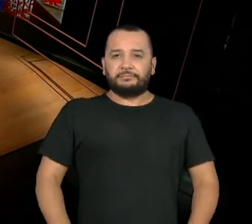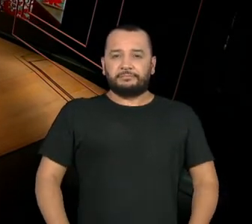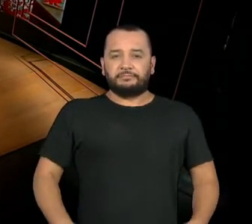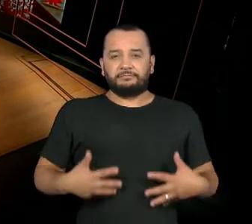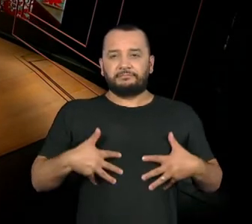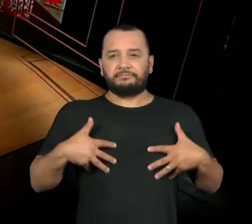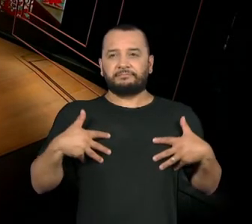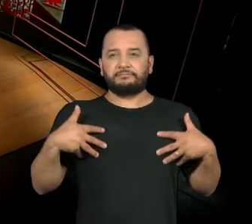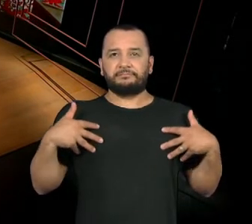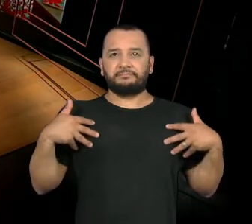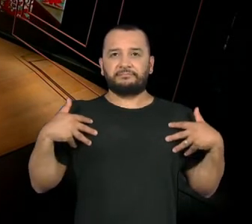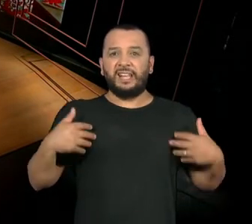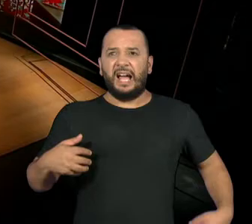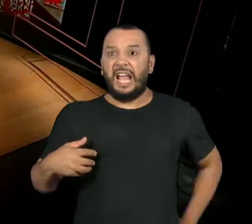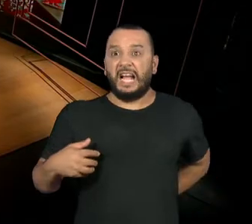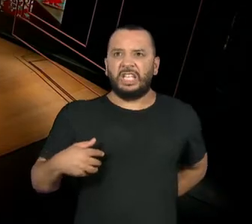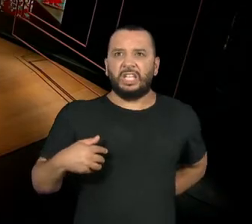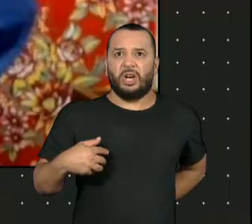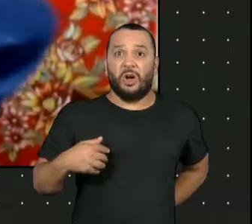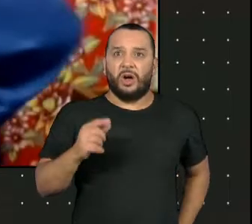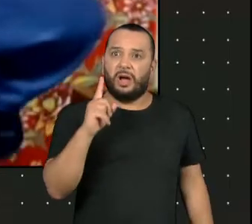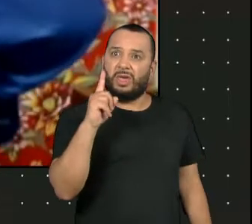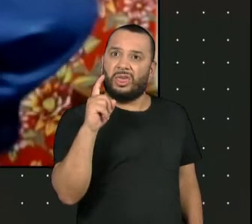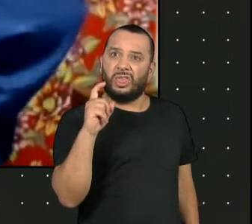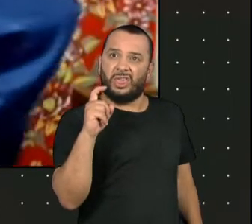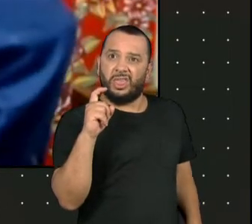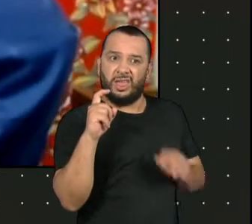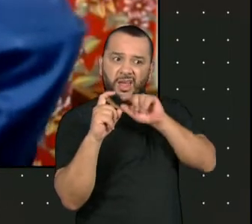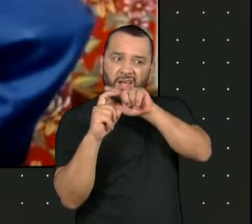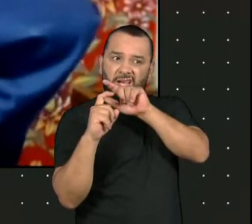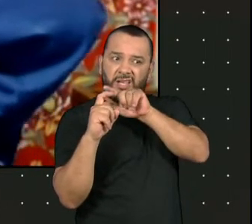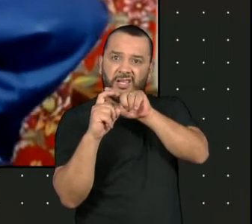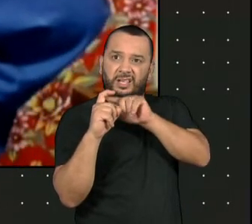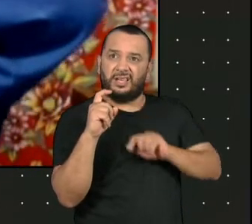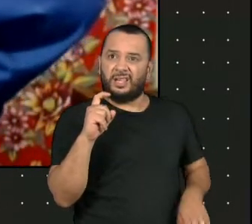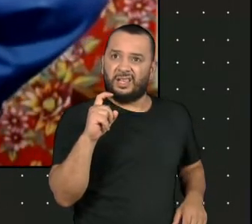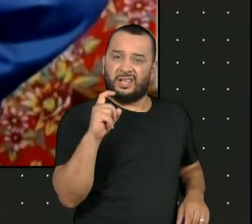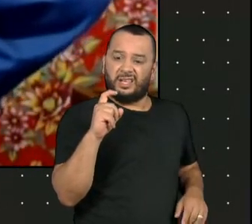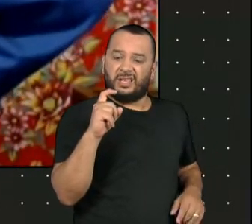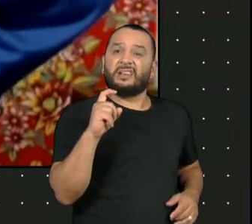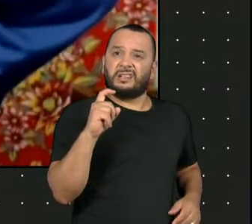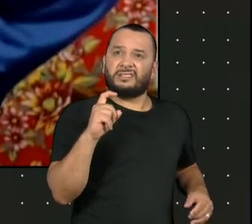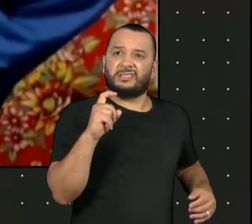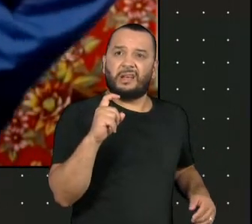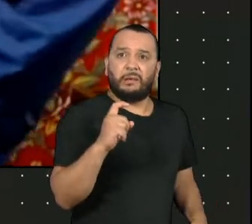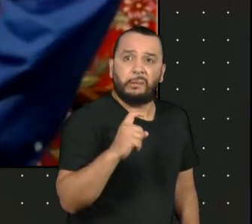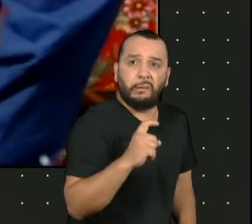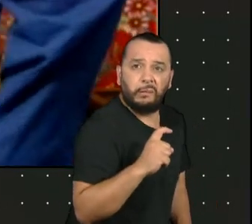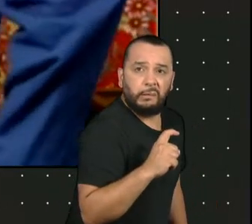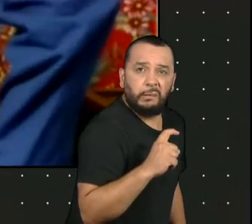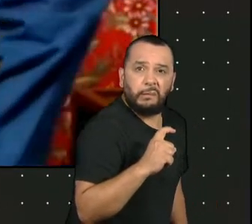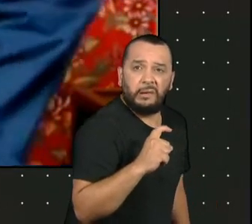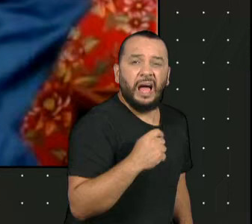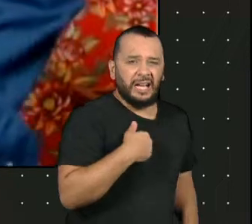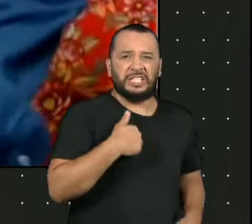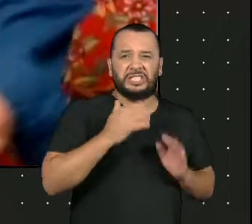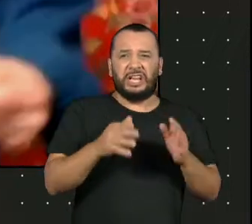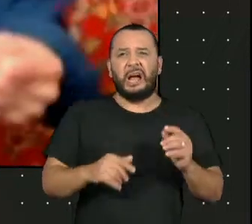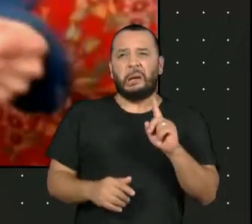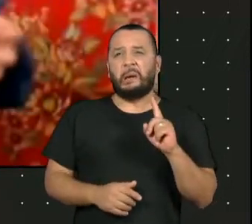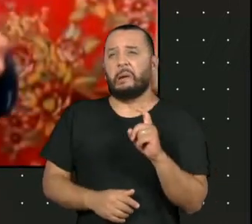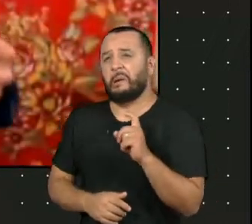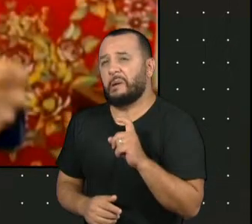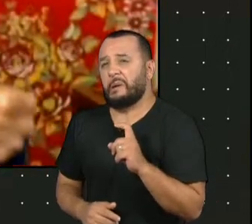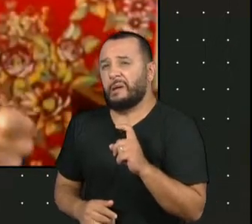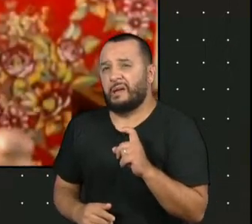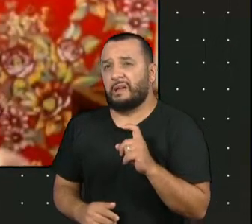aí essa ossatura que não tinha hábito de ficar de pé, doía como o diabo e eu ia ficando